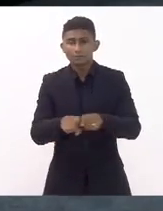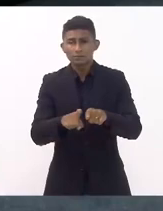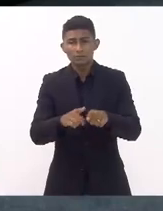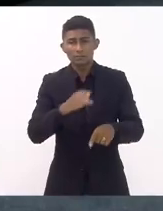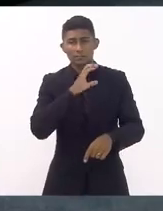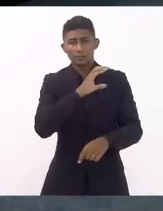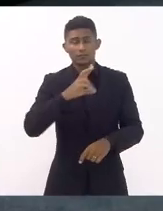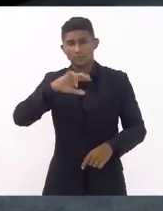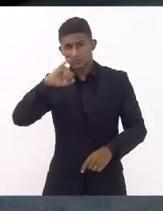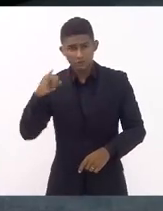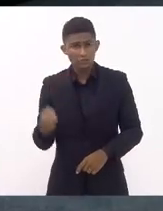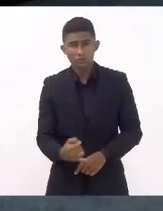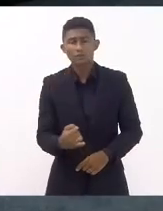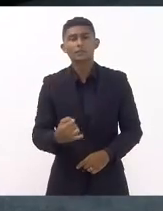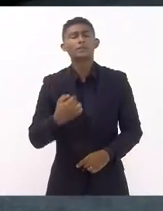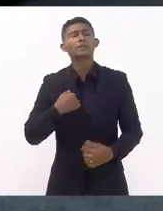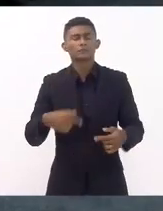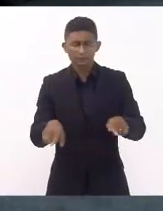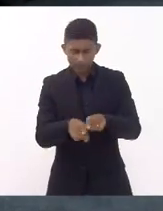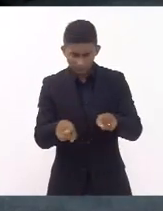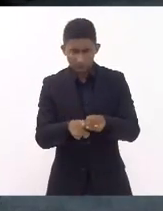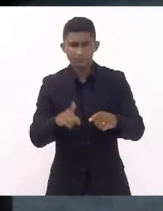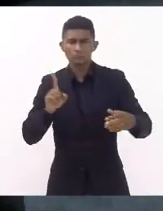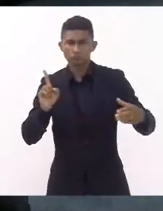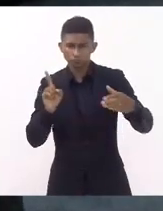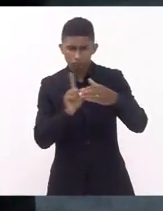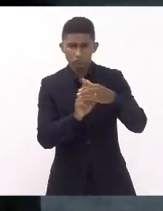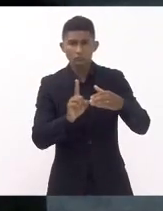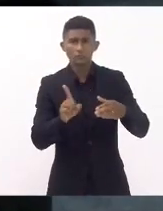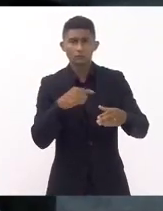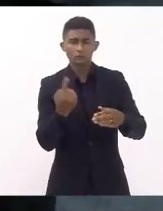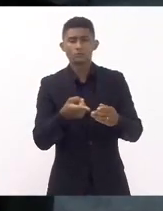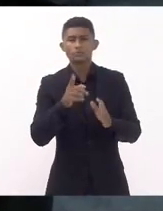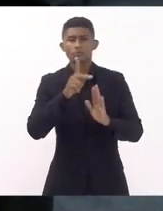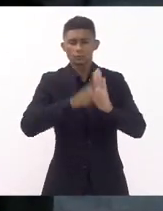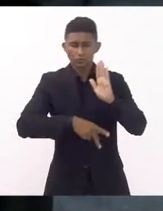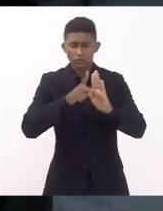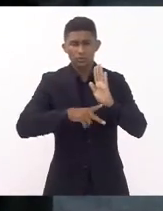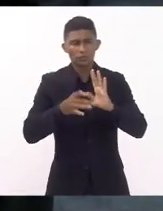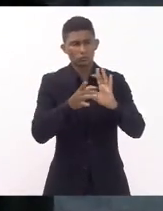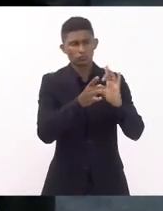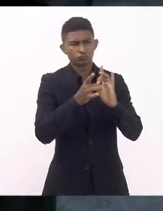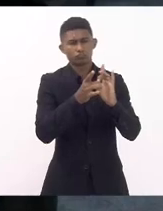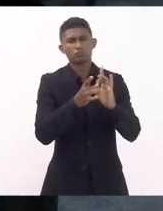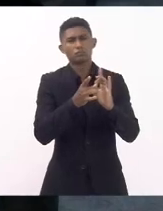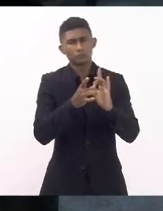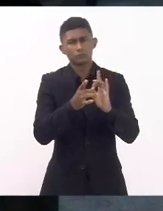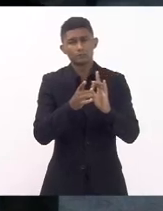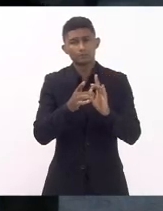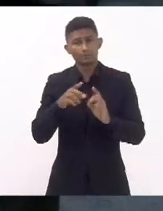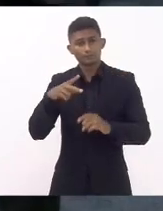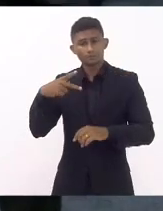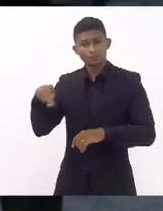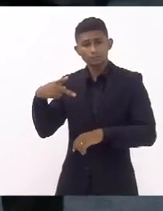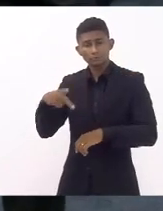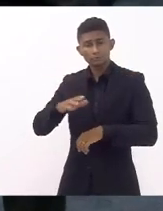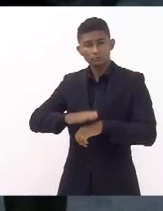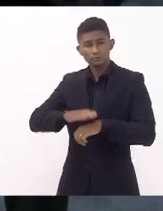membro titular, é no sentido de unificarmos o projeto. O projeto da deputada Marta Rocha, ele foi o primeiro a